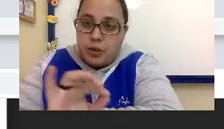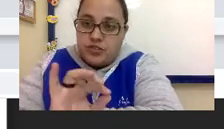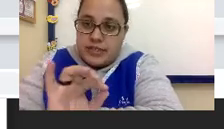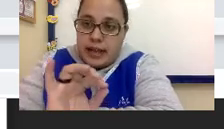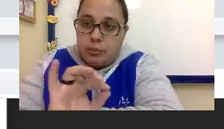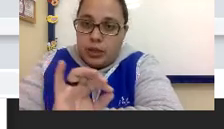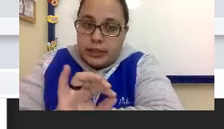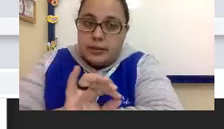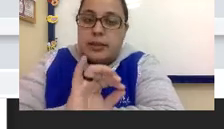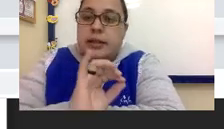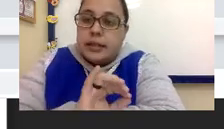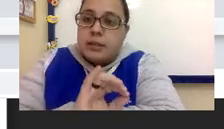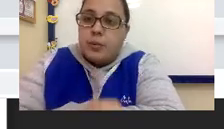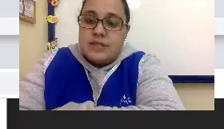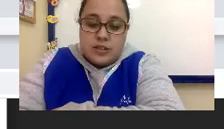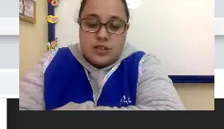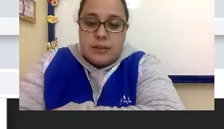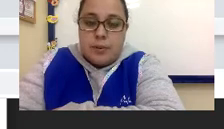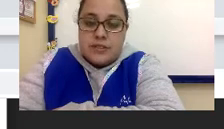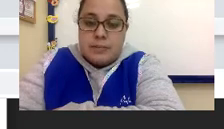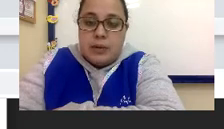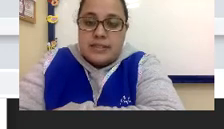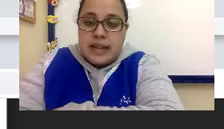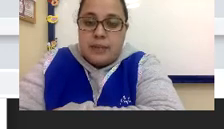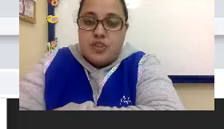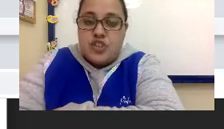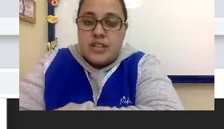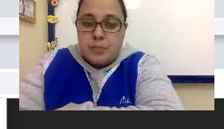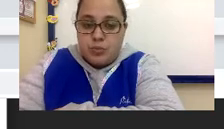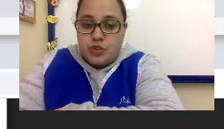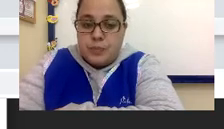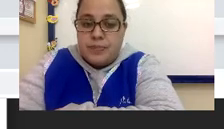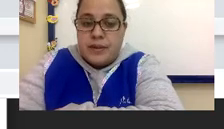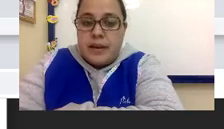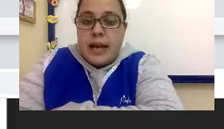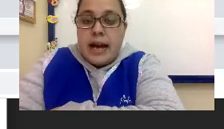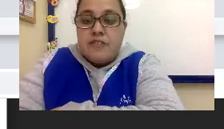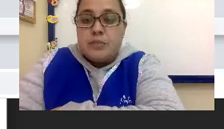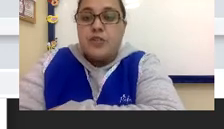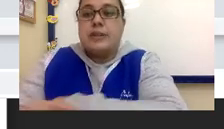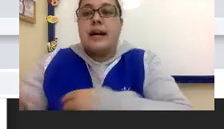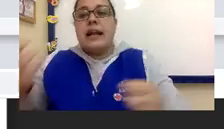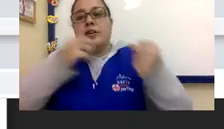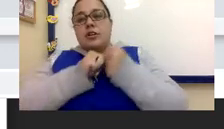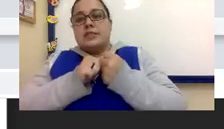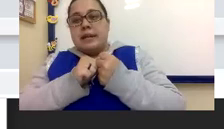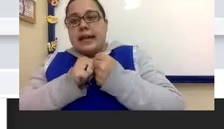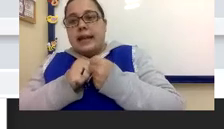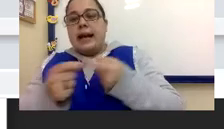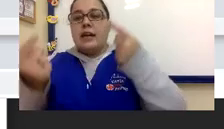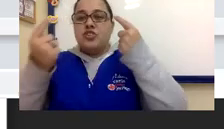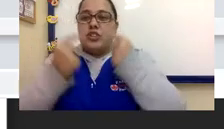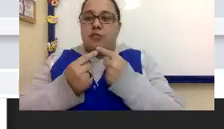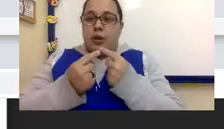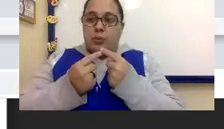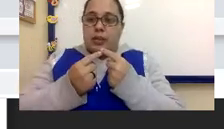fazer, pode fazer lá a bolinha, e depois na nossa próxima aula Skype a gente responde. Aí vamos voltar lá à nossa matéria.